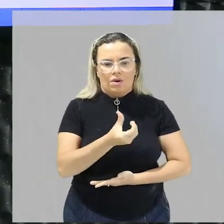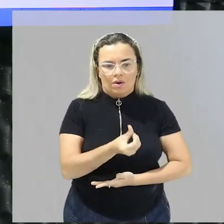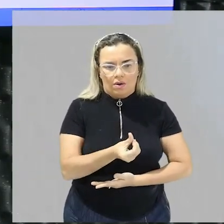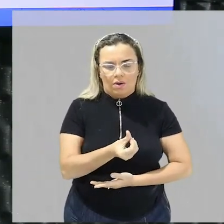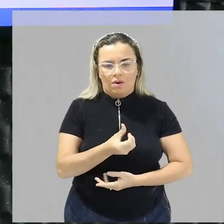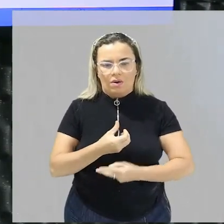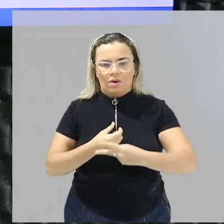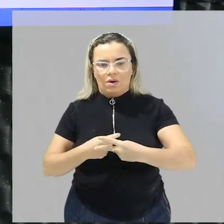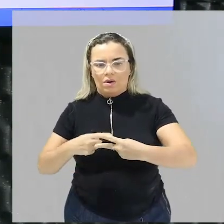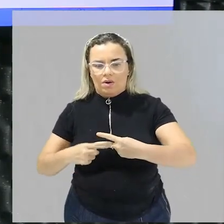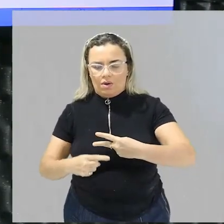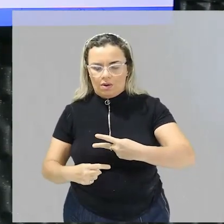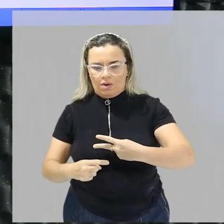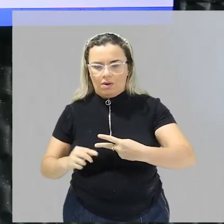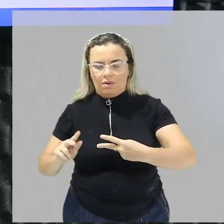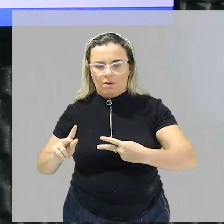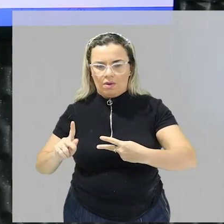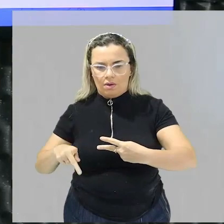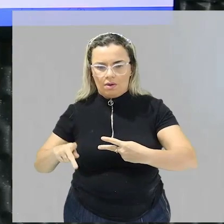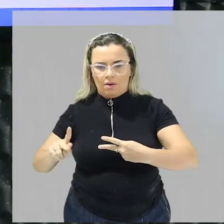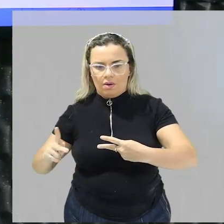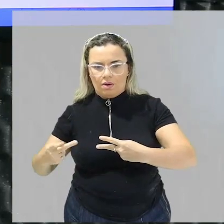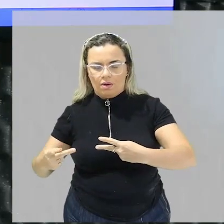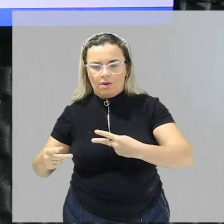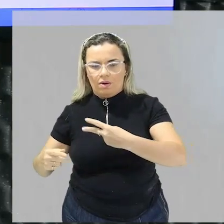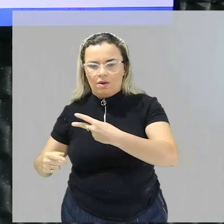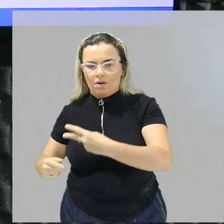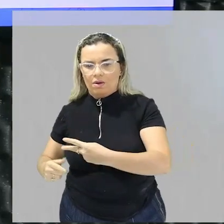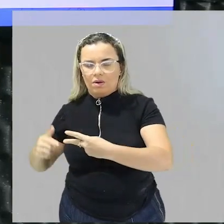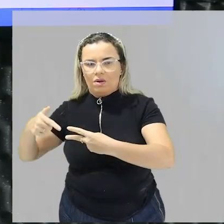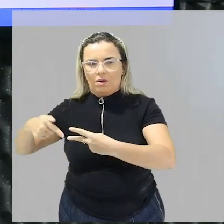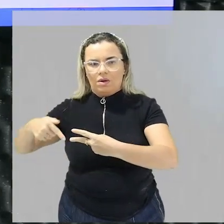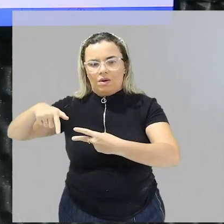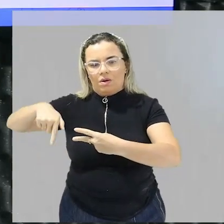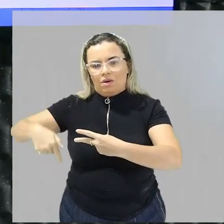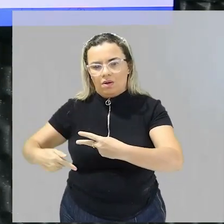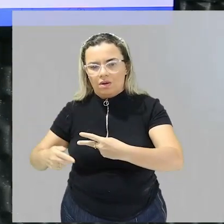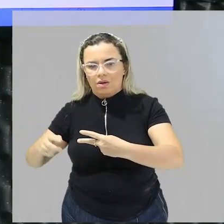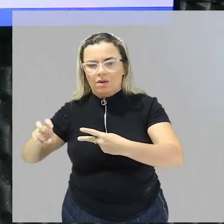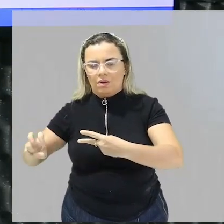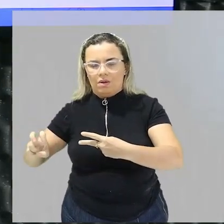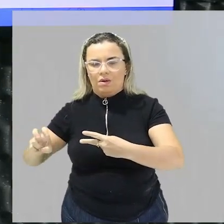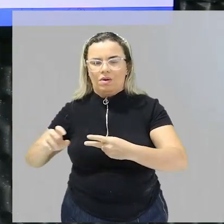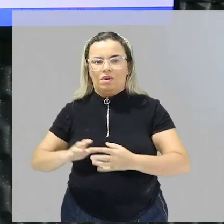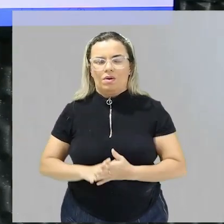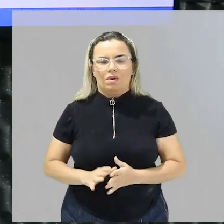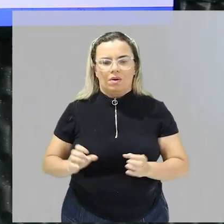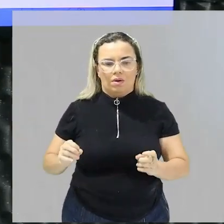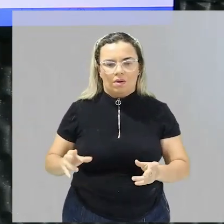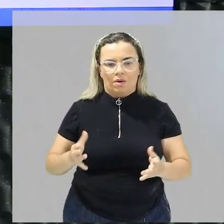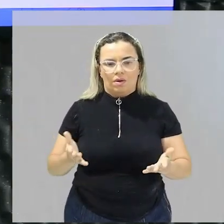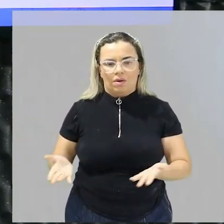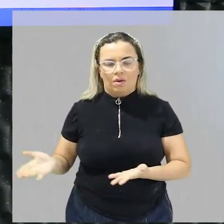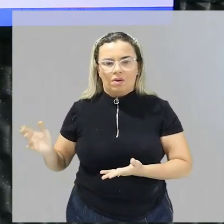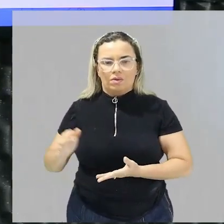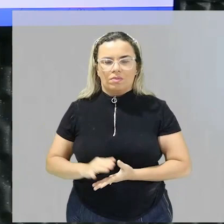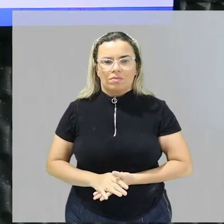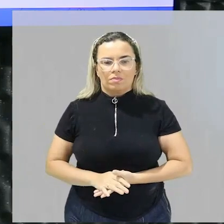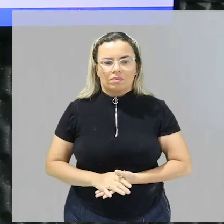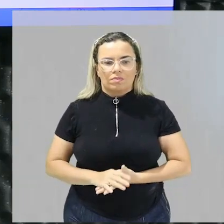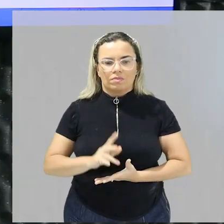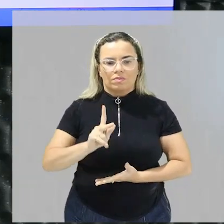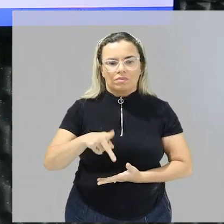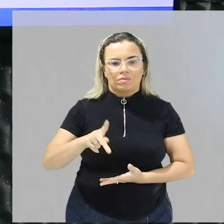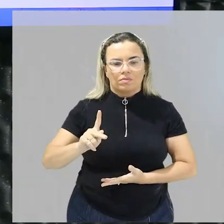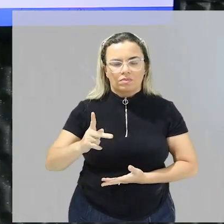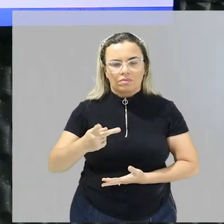6 menor ou igual a pH menor que 7,5. E aí, esse